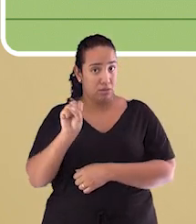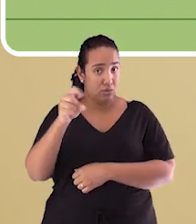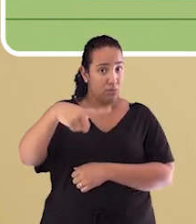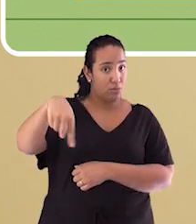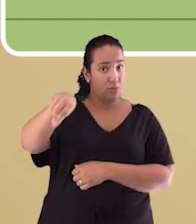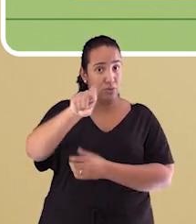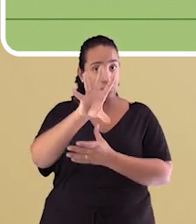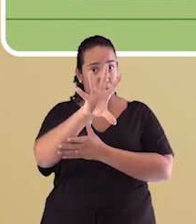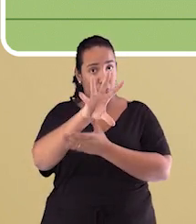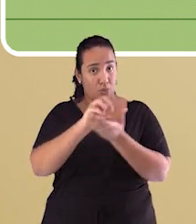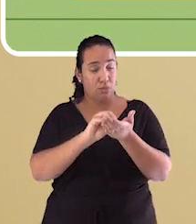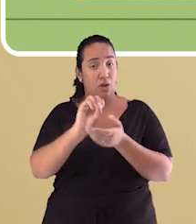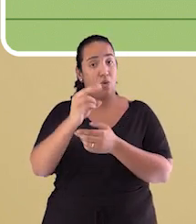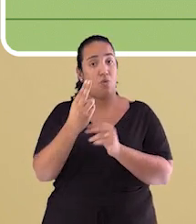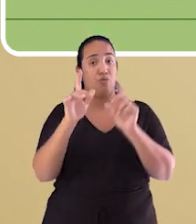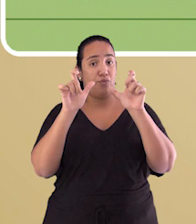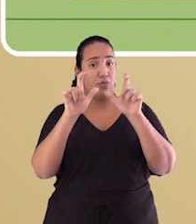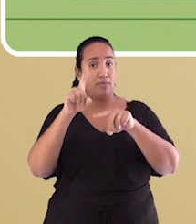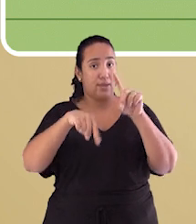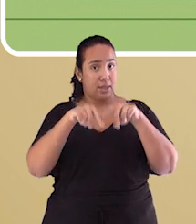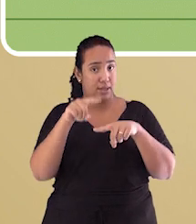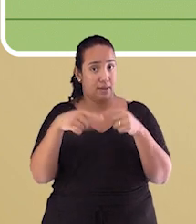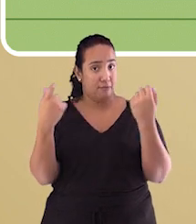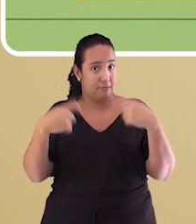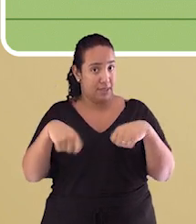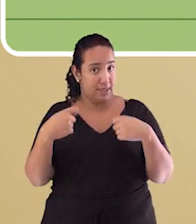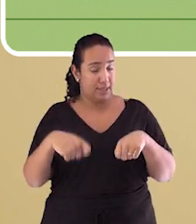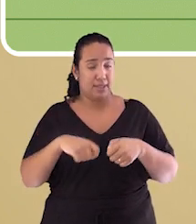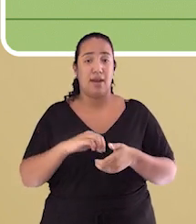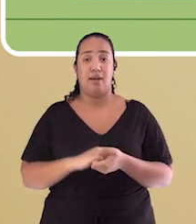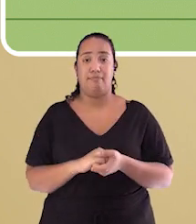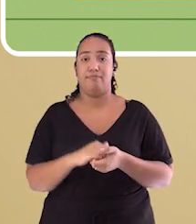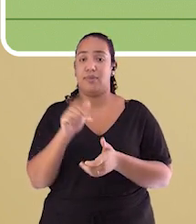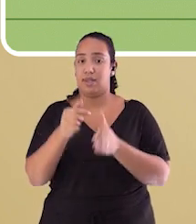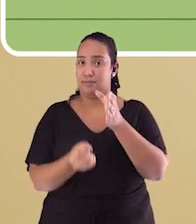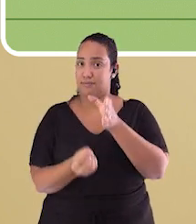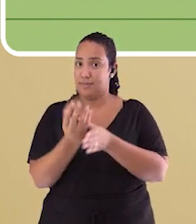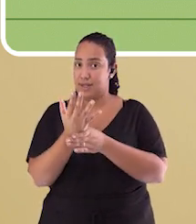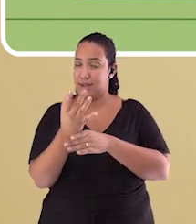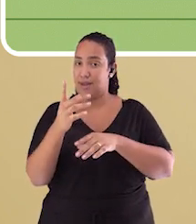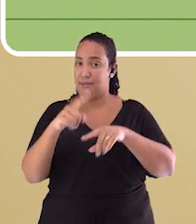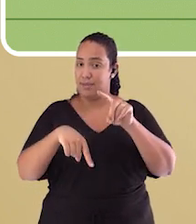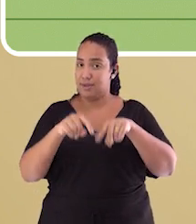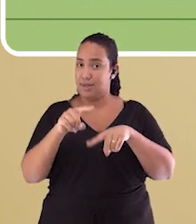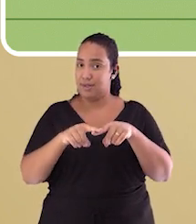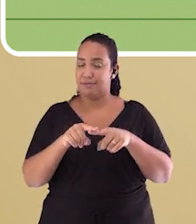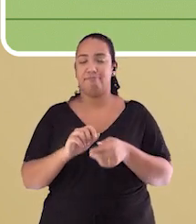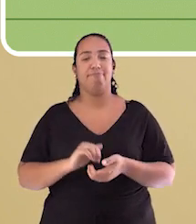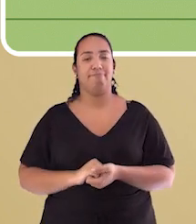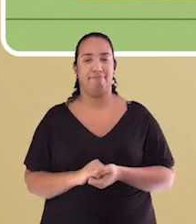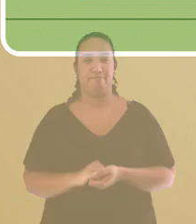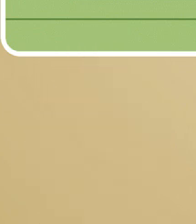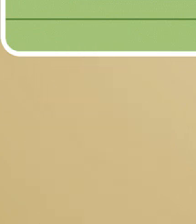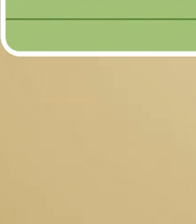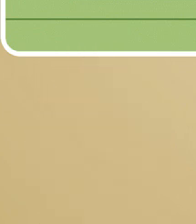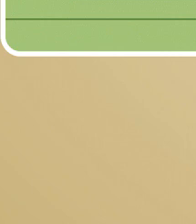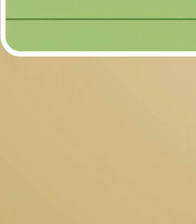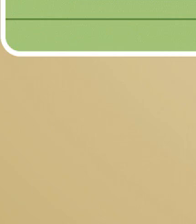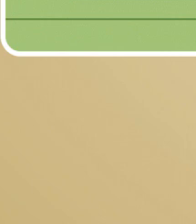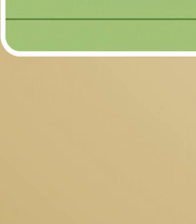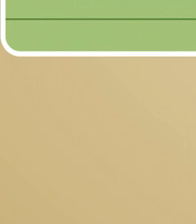que vocês anotem ou fotografem os materiais que vão precisar para fazerem sua composteira após a aula.